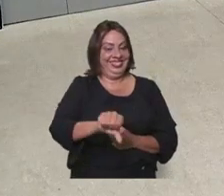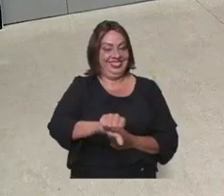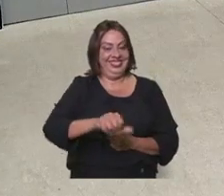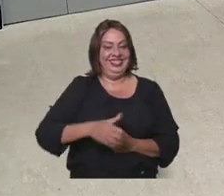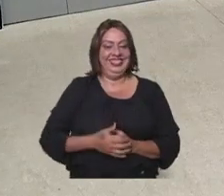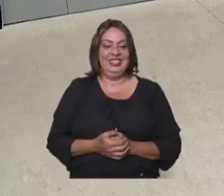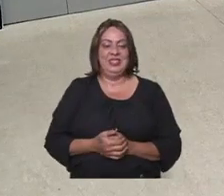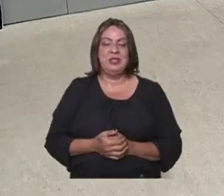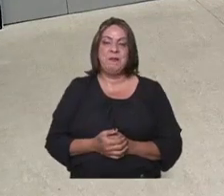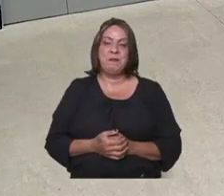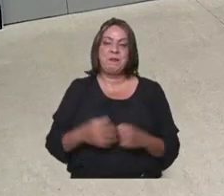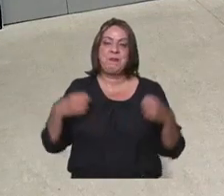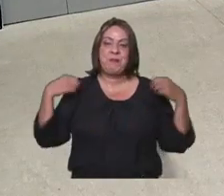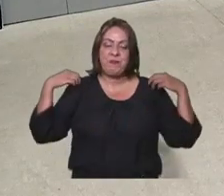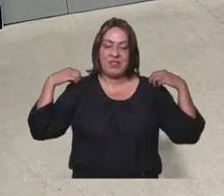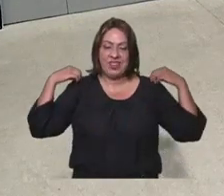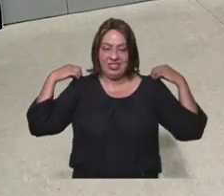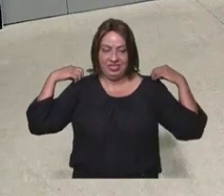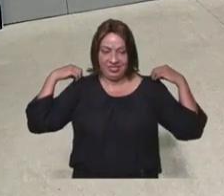19.